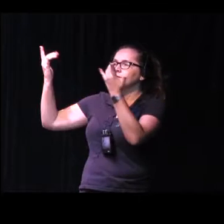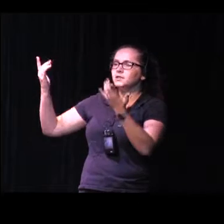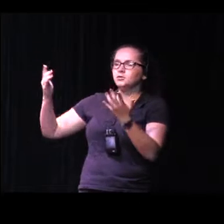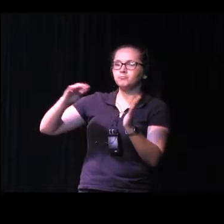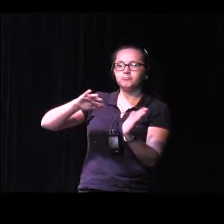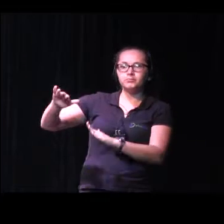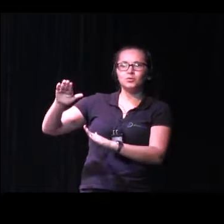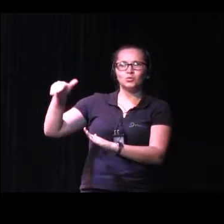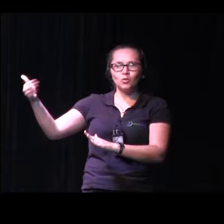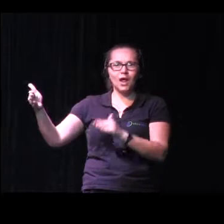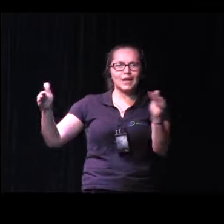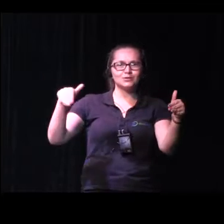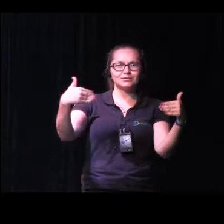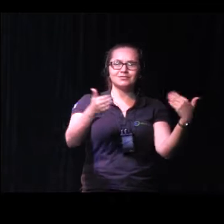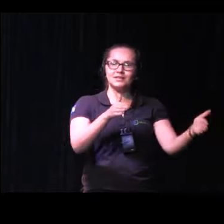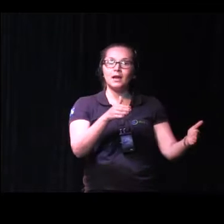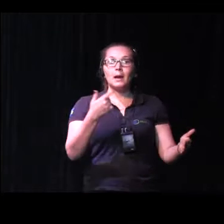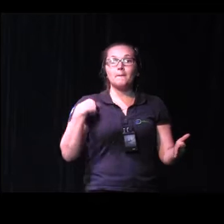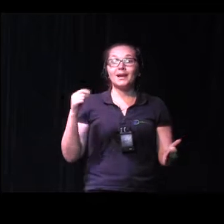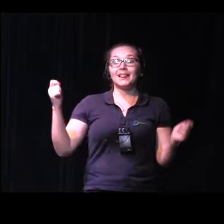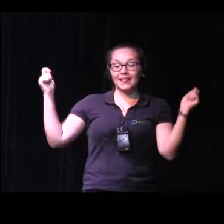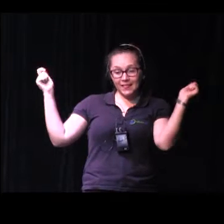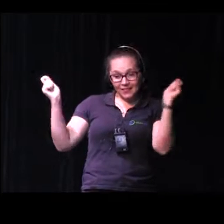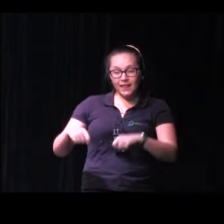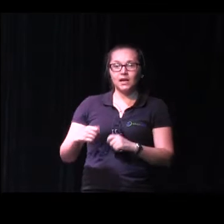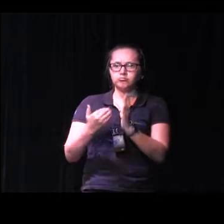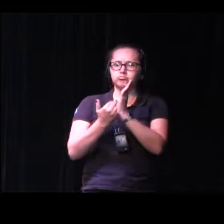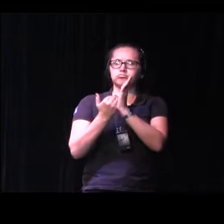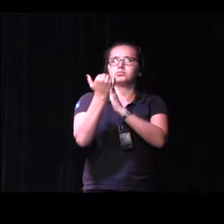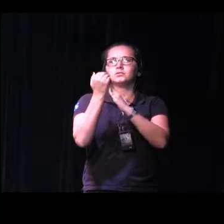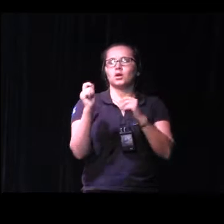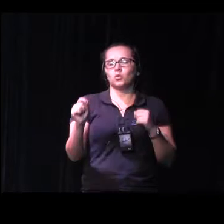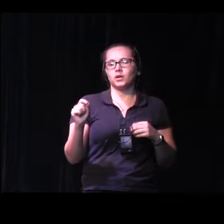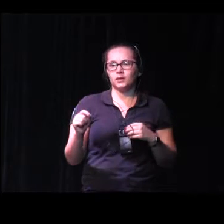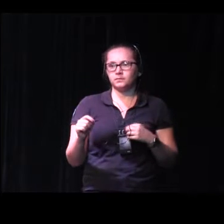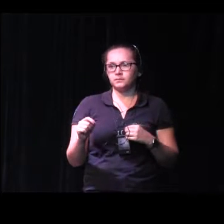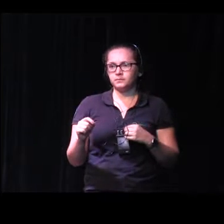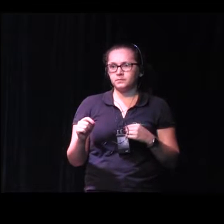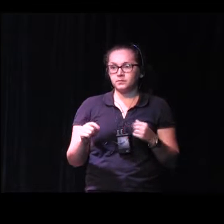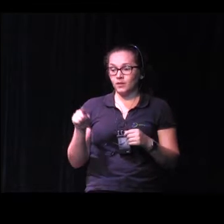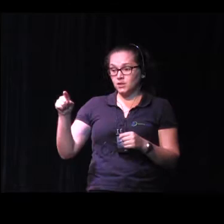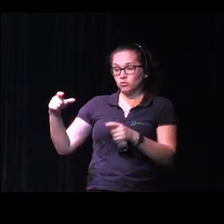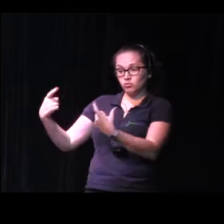os edifícios vizinhos para elevar